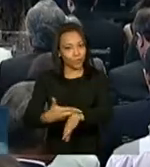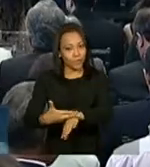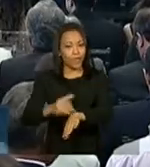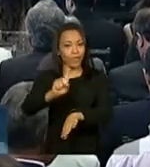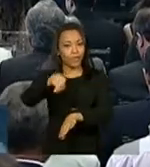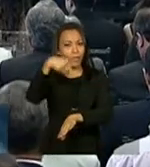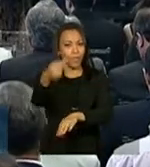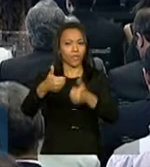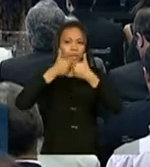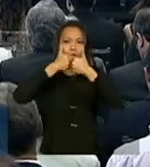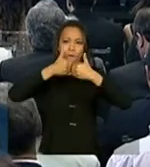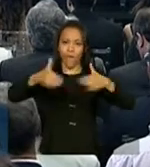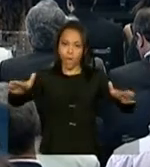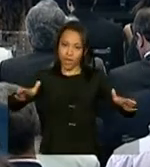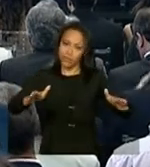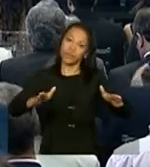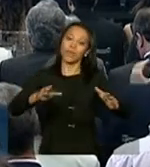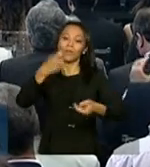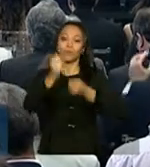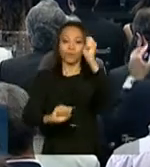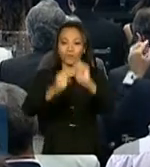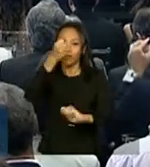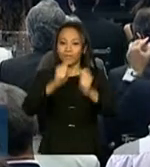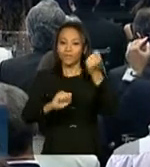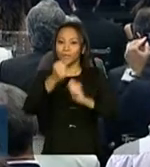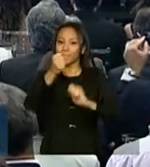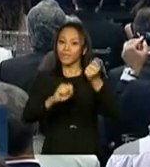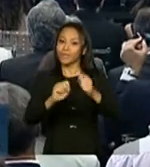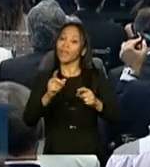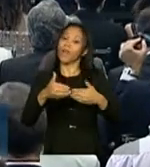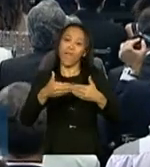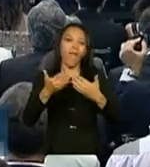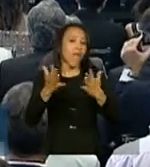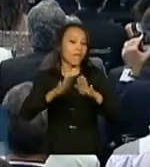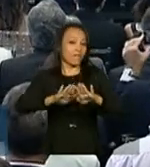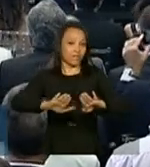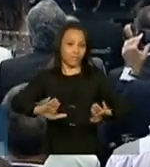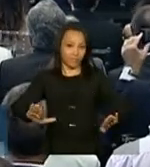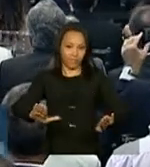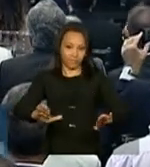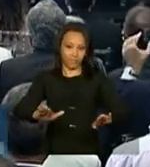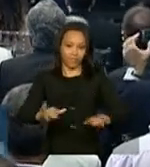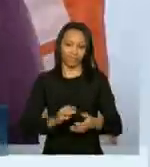Depois da inauguração, tem de ter sempre um pleito. É assim mesmo, viu, prefeito?